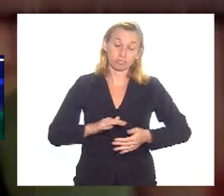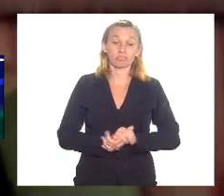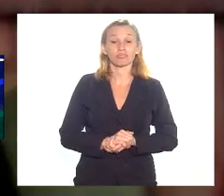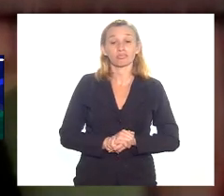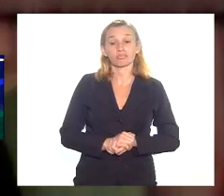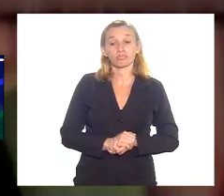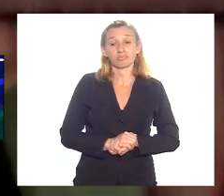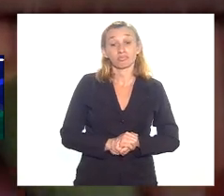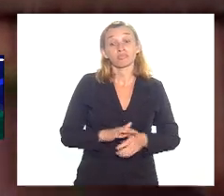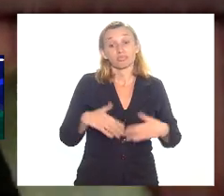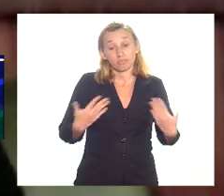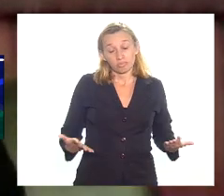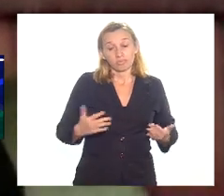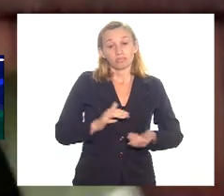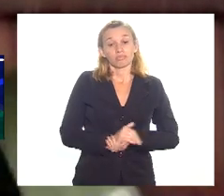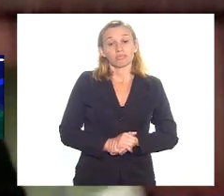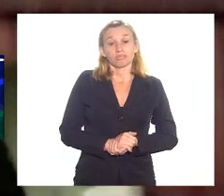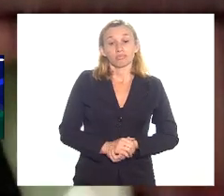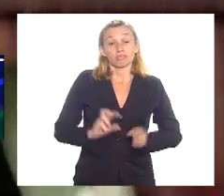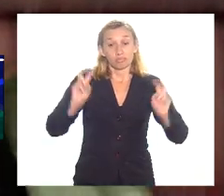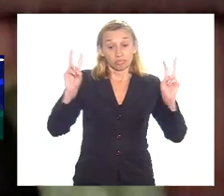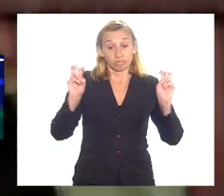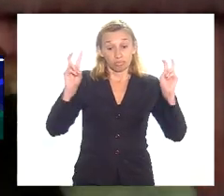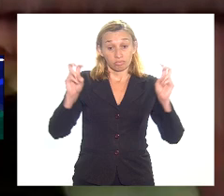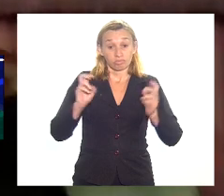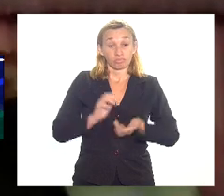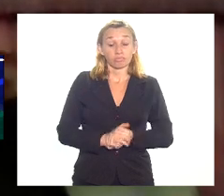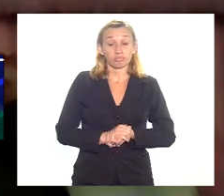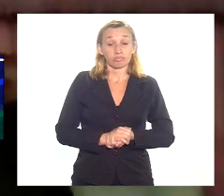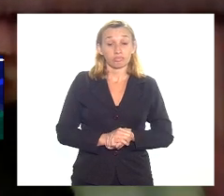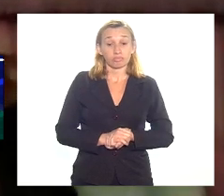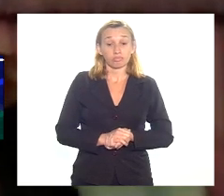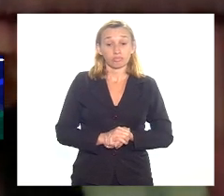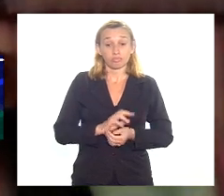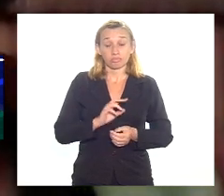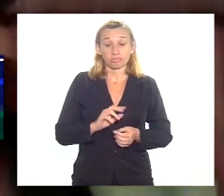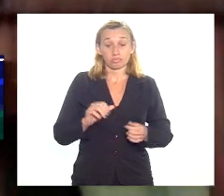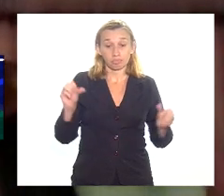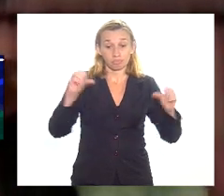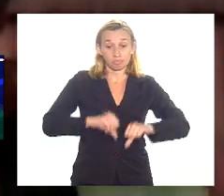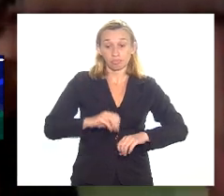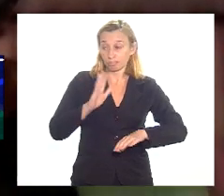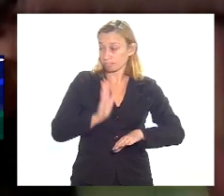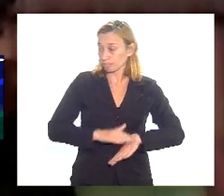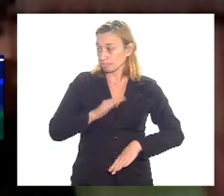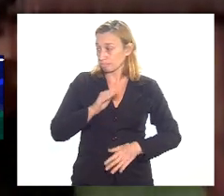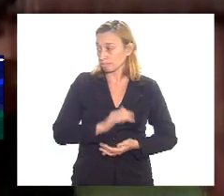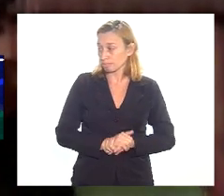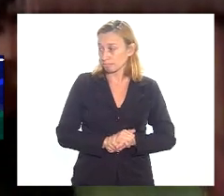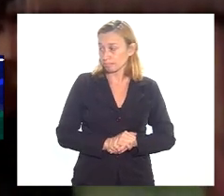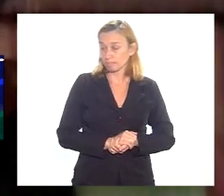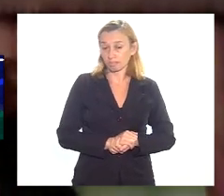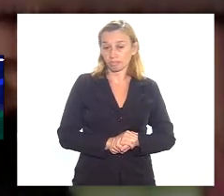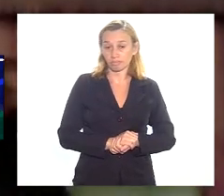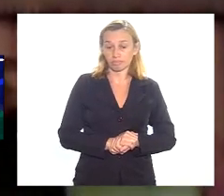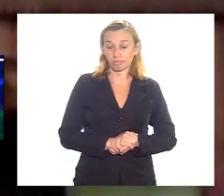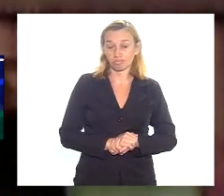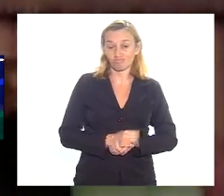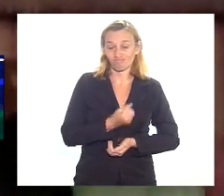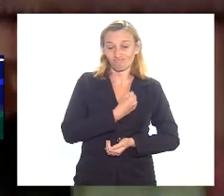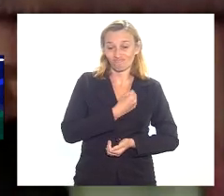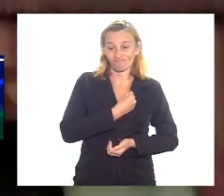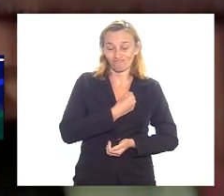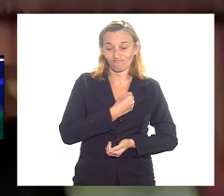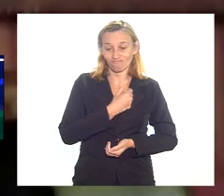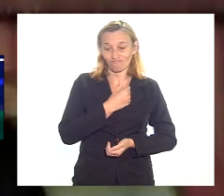né? Então, são situações que se agravam, vão concorrendo para números, infelizmente,